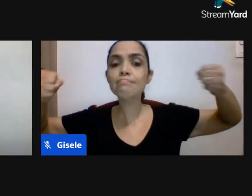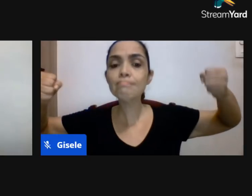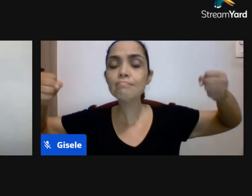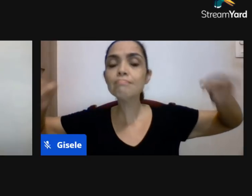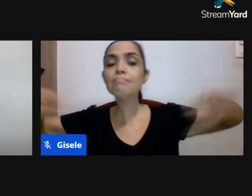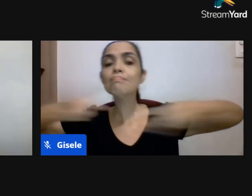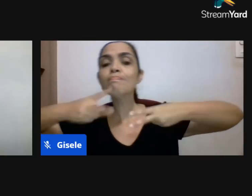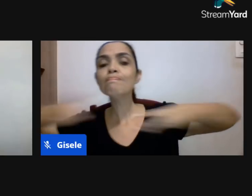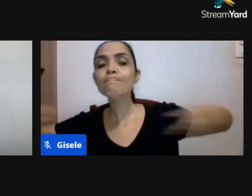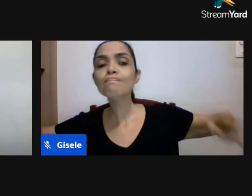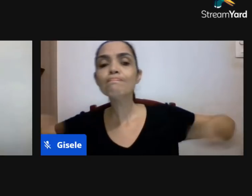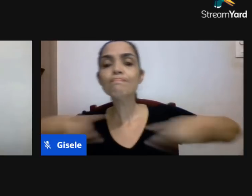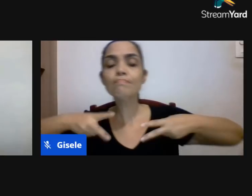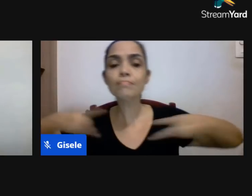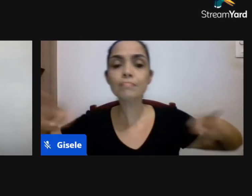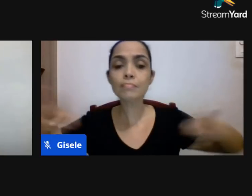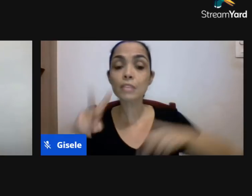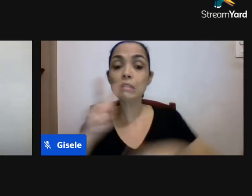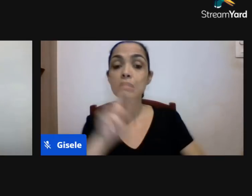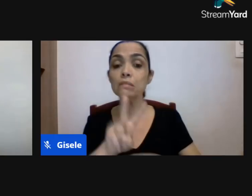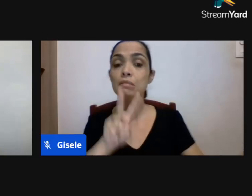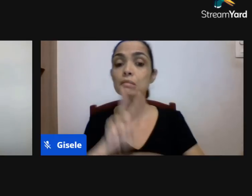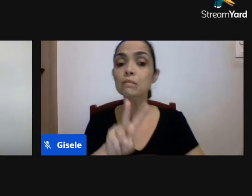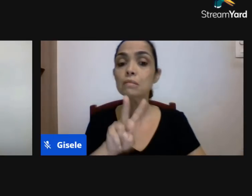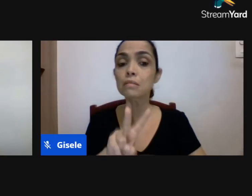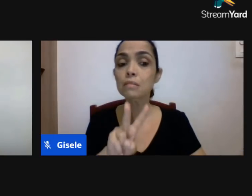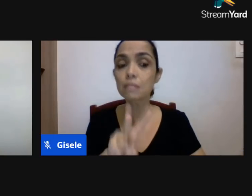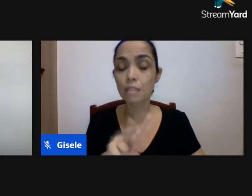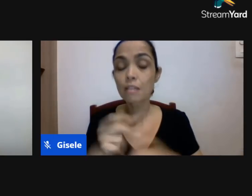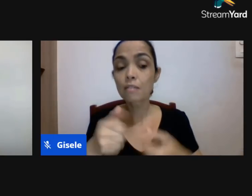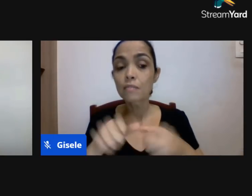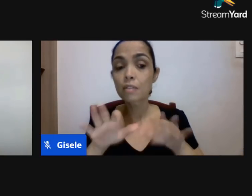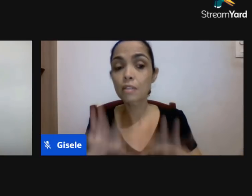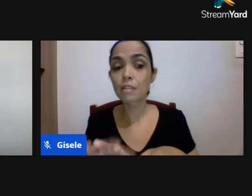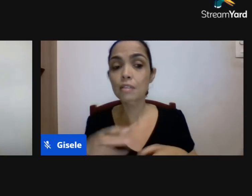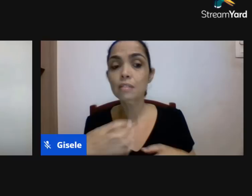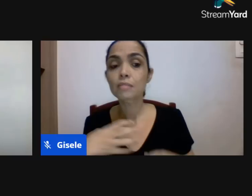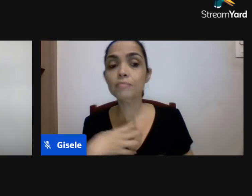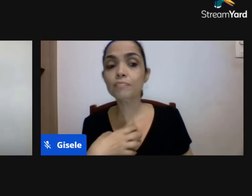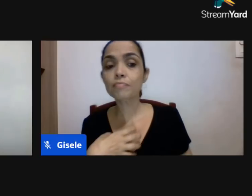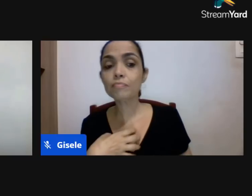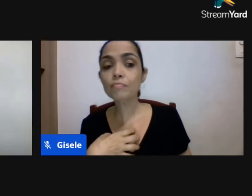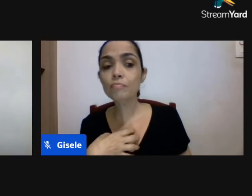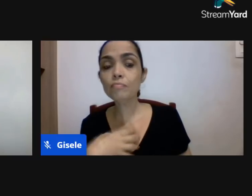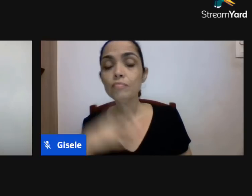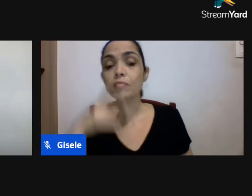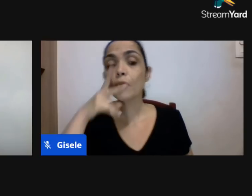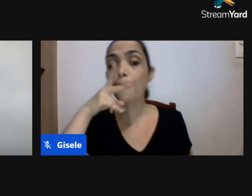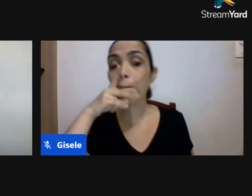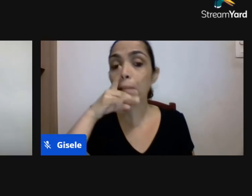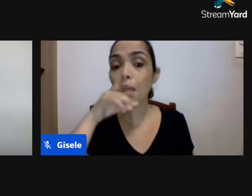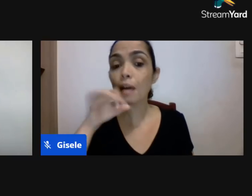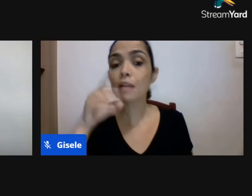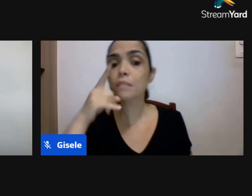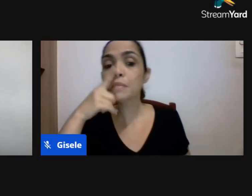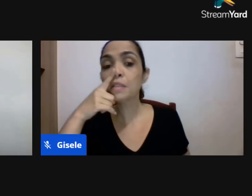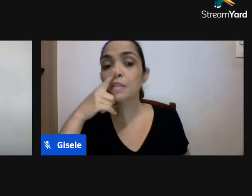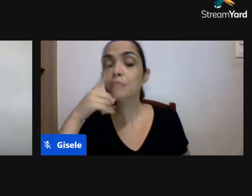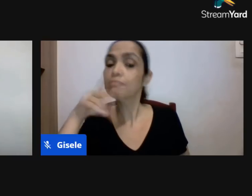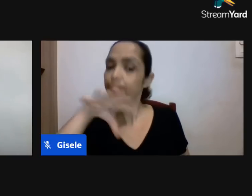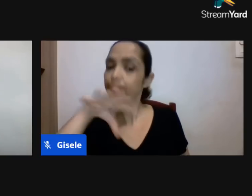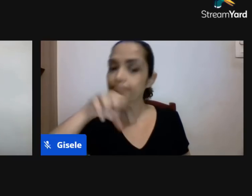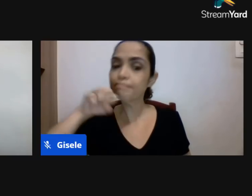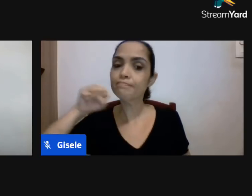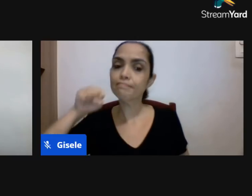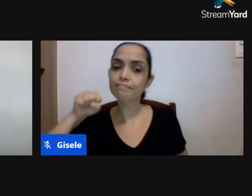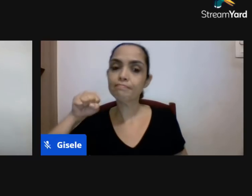criança seja encaminhada, ela vai ser mantida nessa sala até que ela seja, o pai ou a mãe vai buscar essa